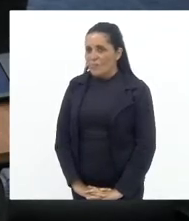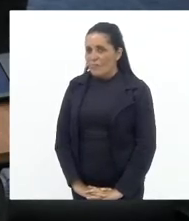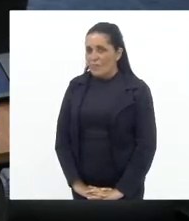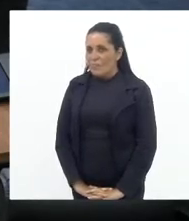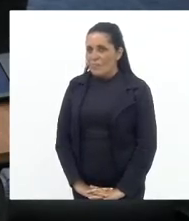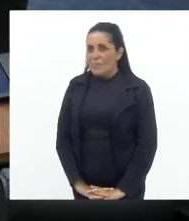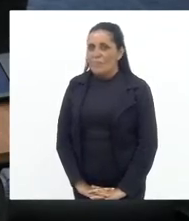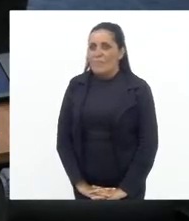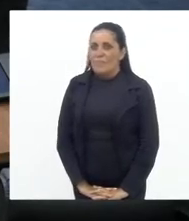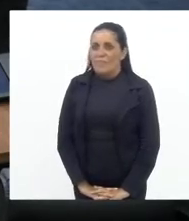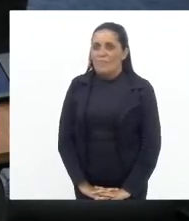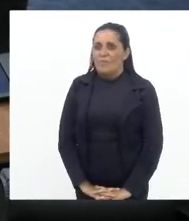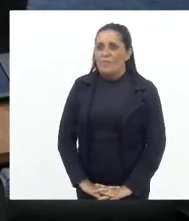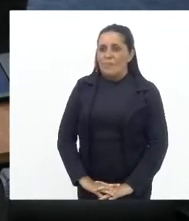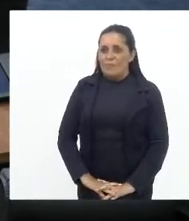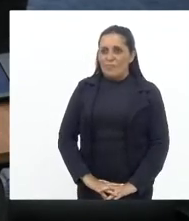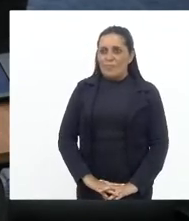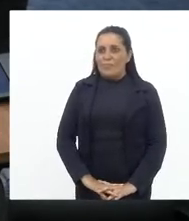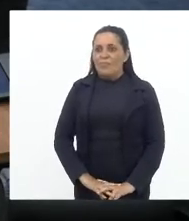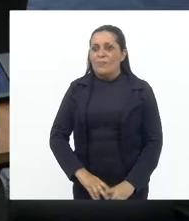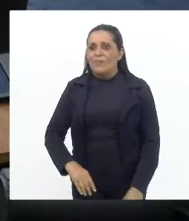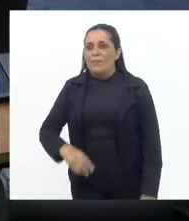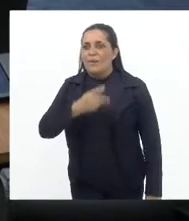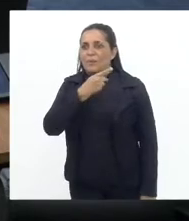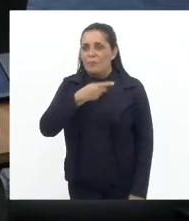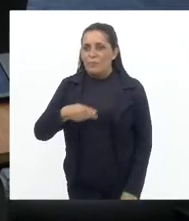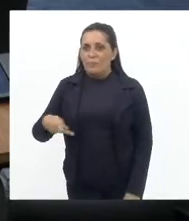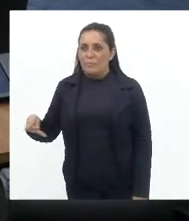pela ordem hora Presidente viajo